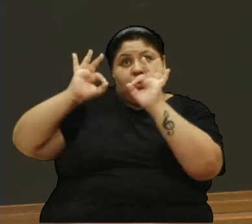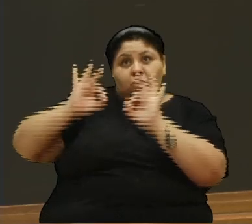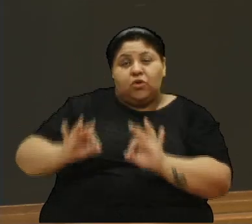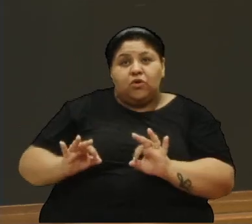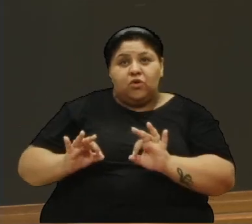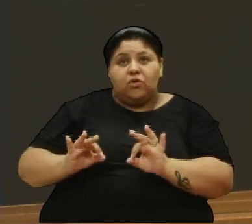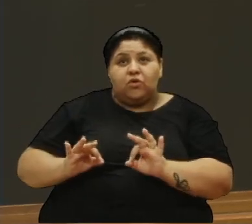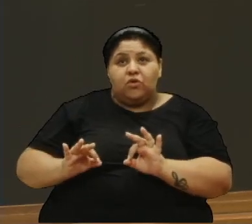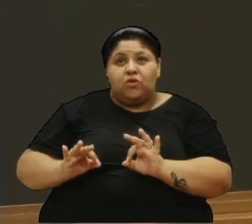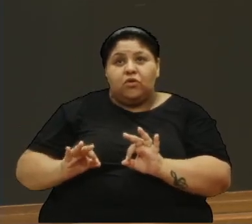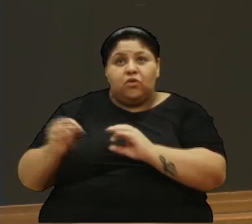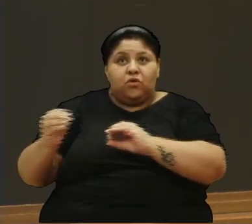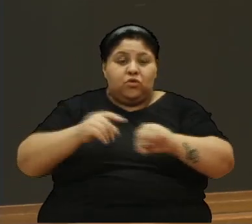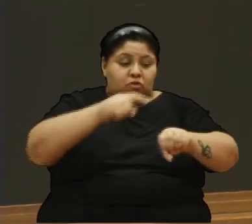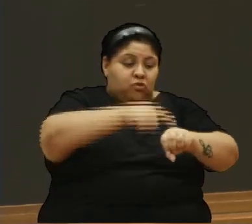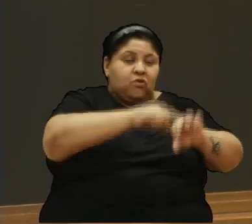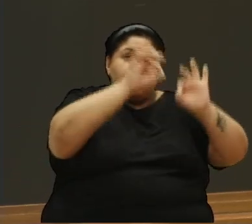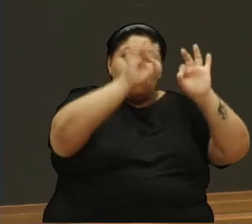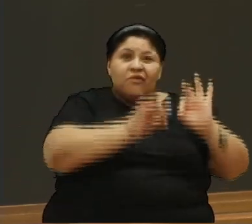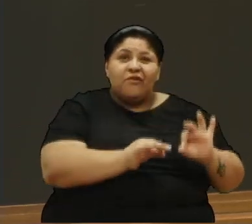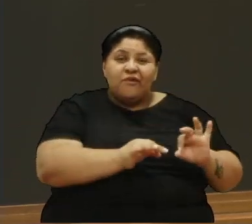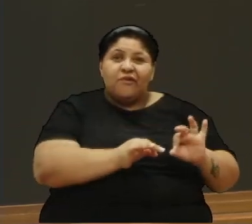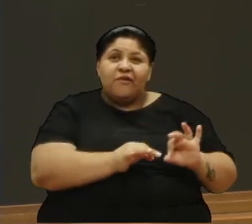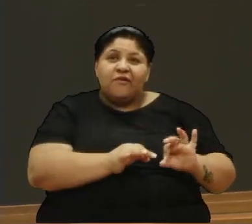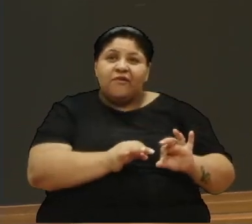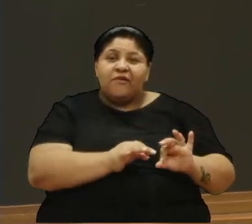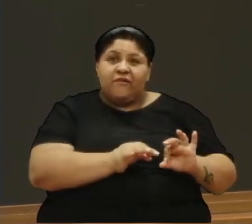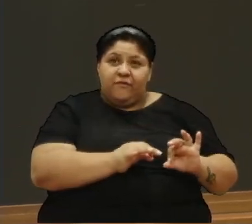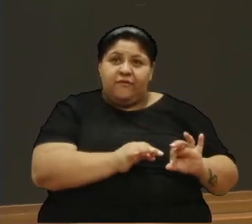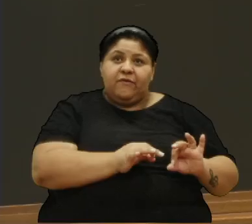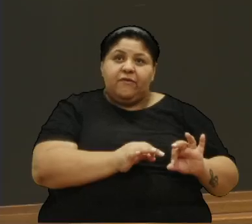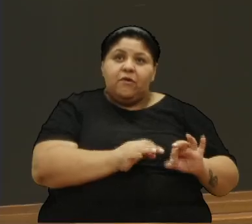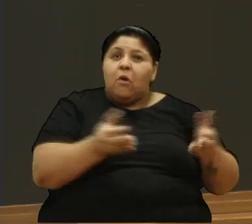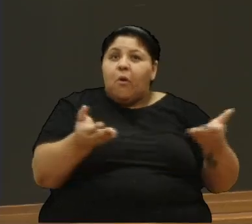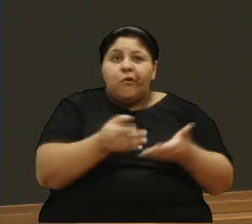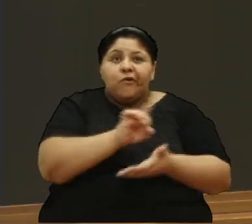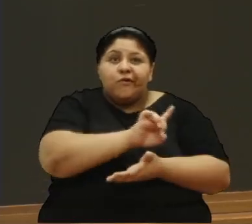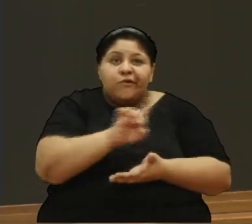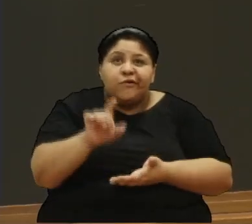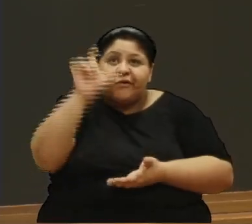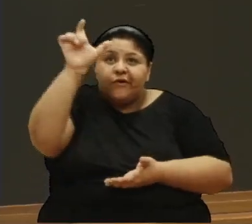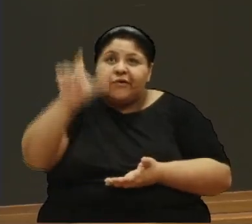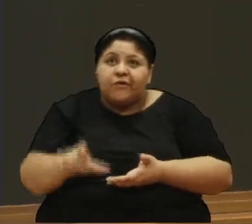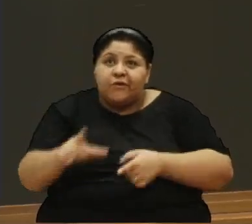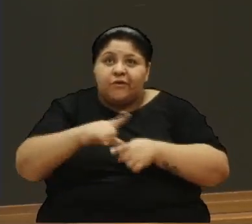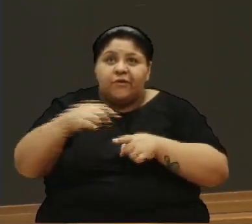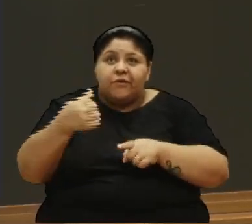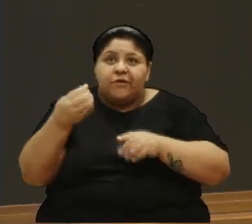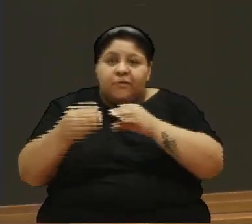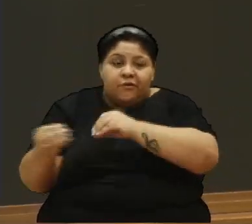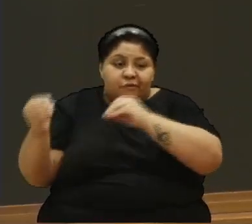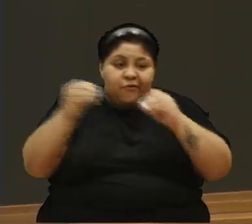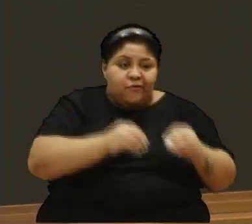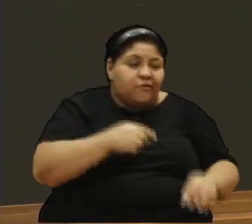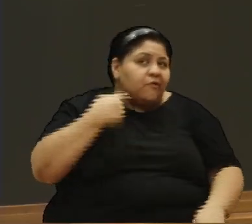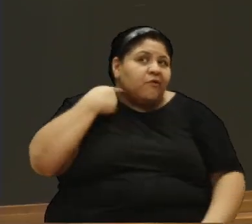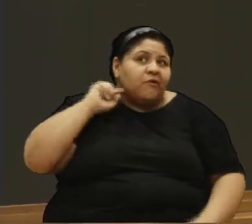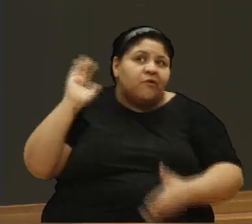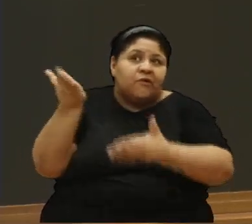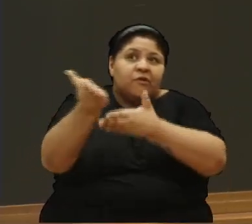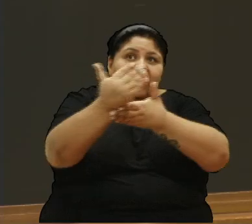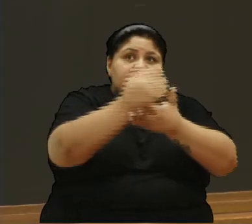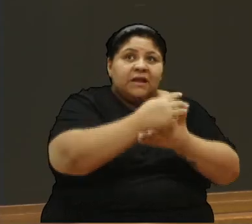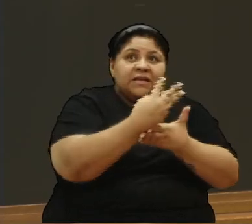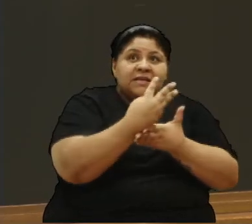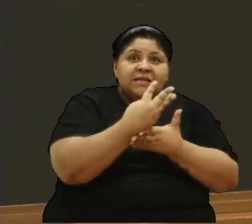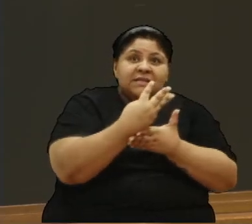horário destinado. As pessoas colocavam o lixo 8, 9 horas. Hoje não. Hoje a pessoa sai de casa às 6 da manhã, coloca o lixo e a coleta vai passar às 3 da